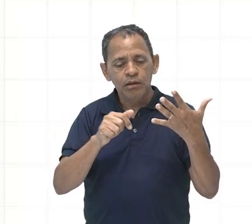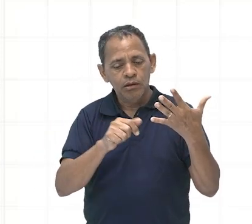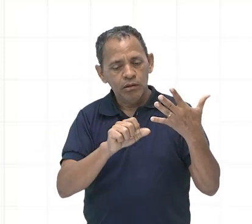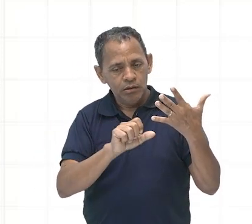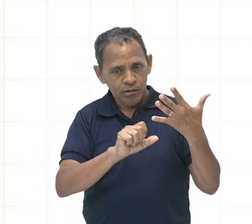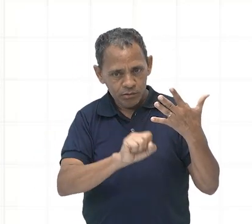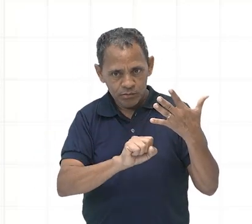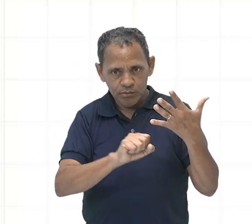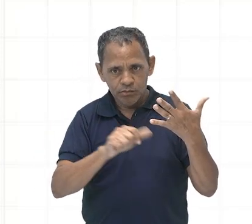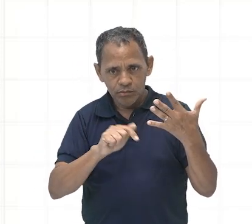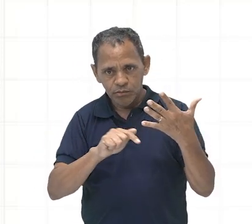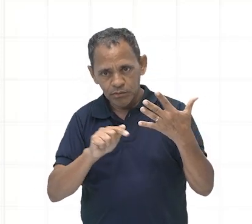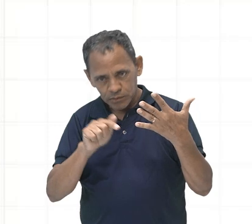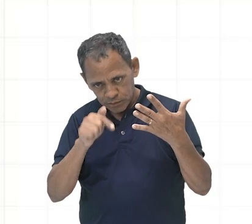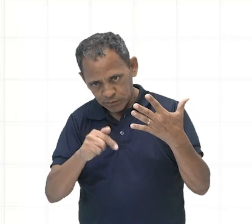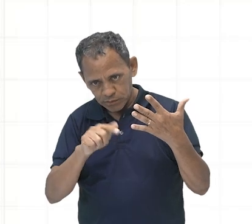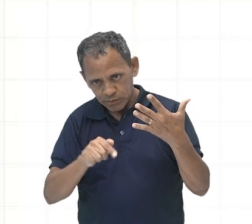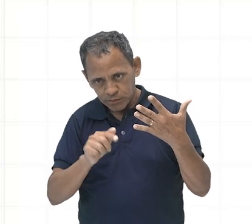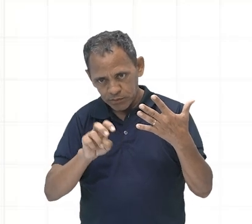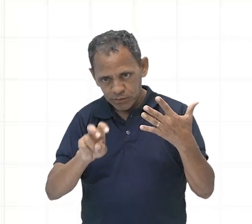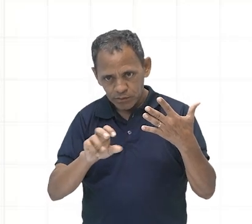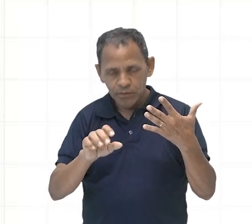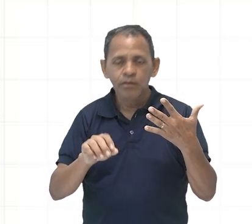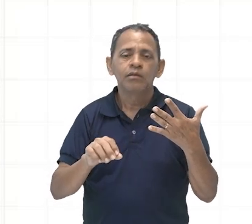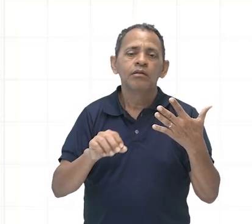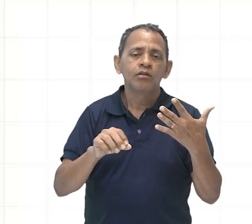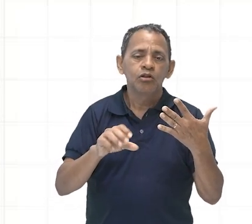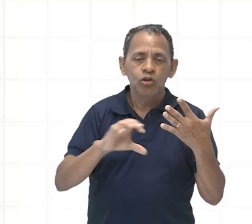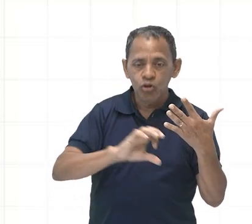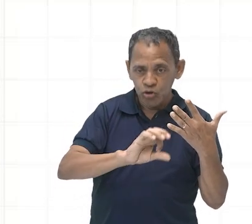8,5, o aluno 8, 3,2, o aluno 9,